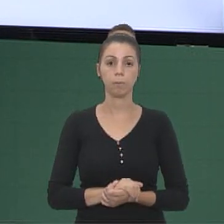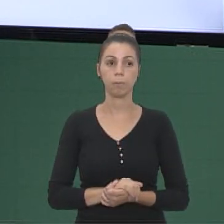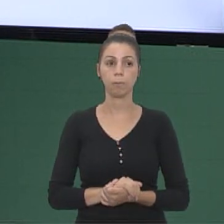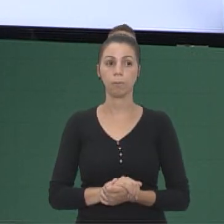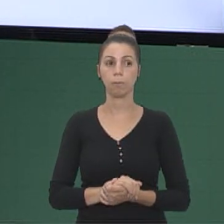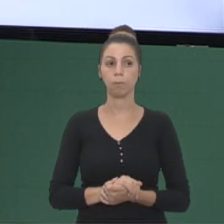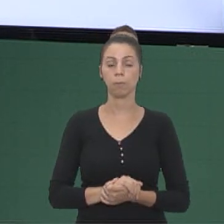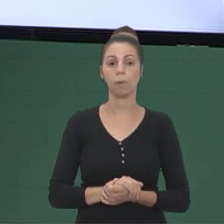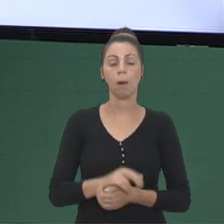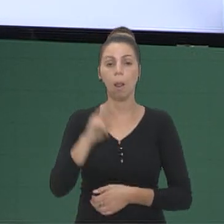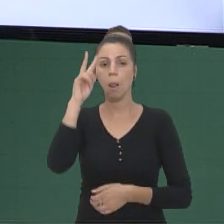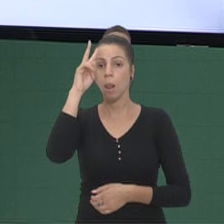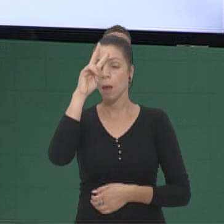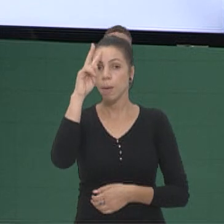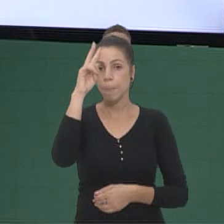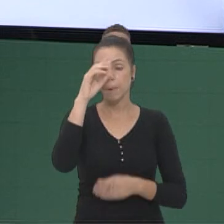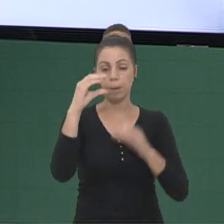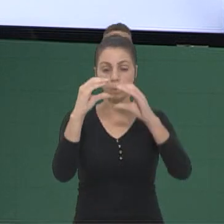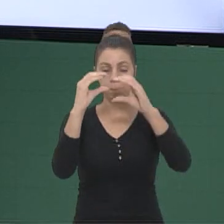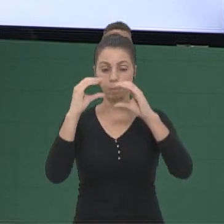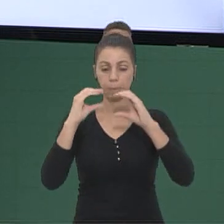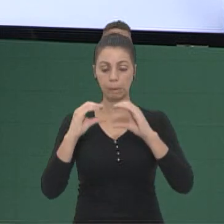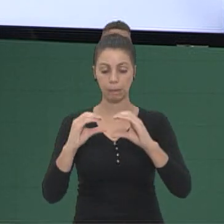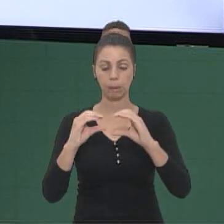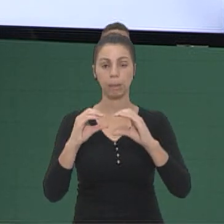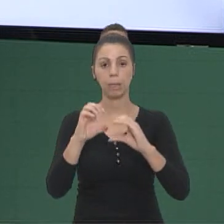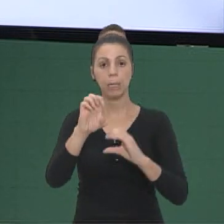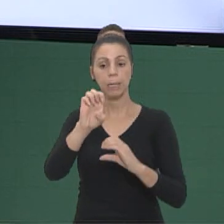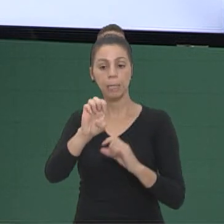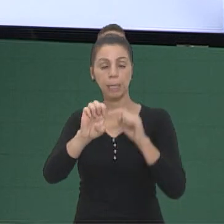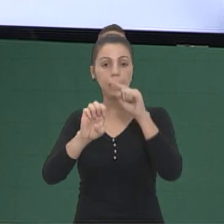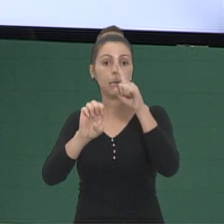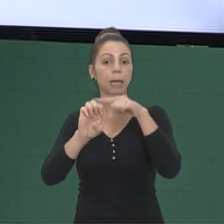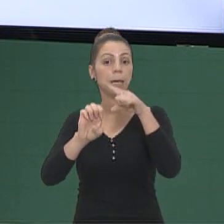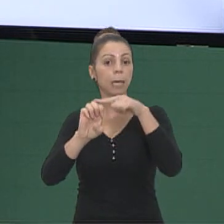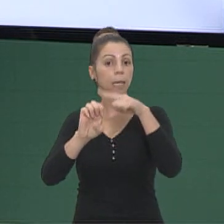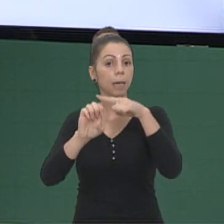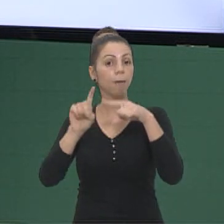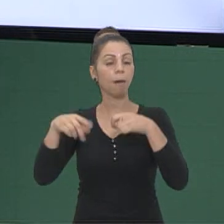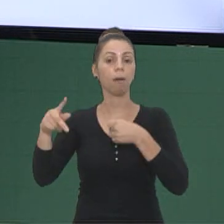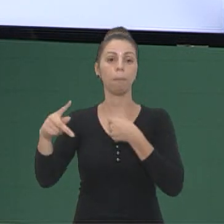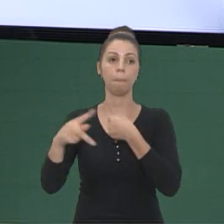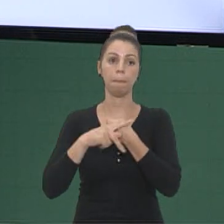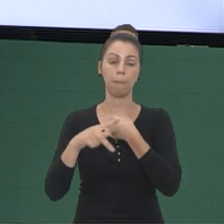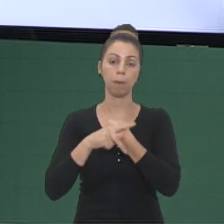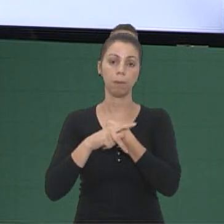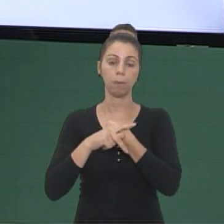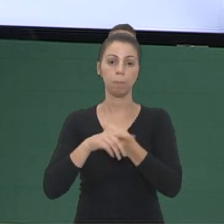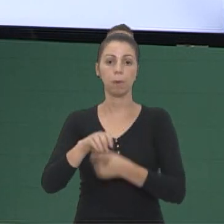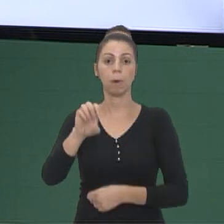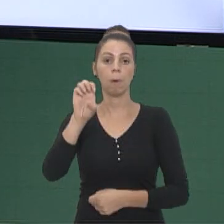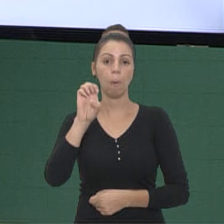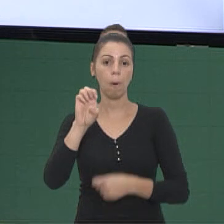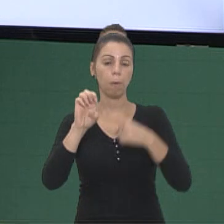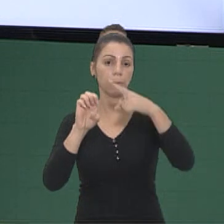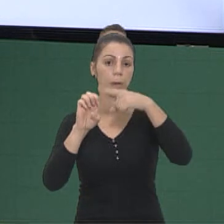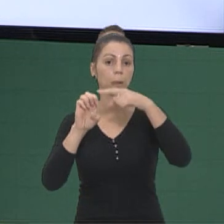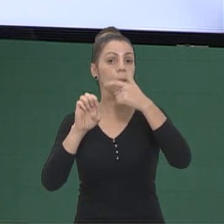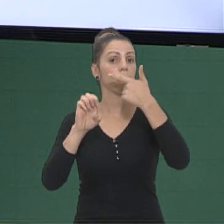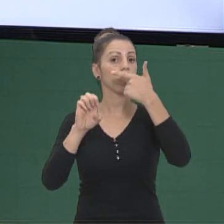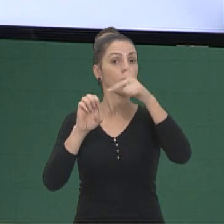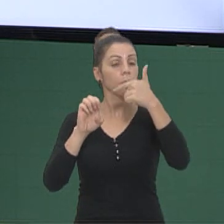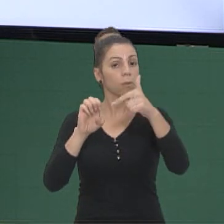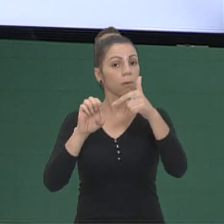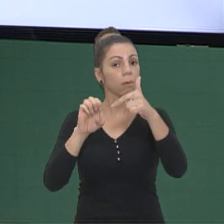E lembrando que a palavrinha ele, acentuada, é pronome. O ele, que não leva acentuação, é o